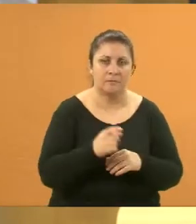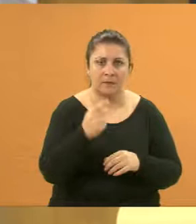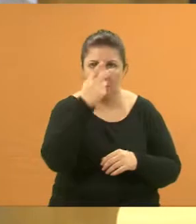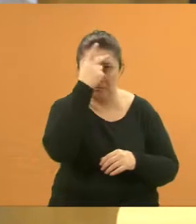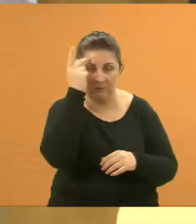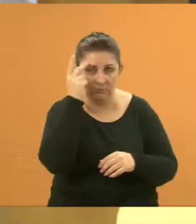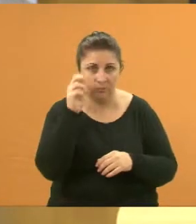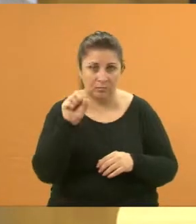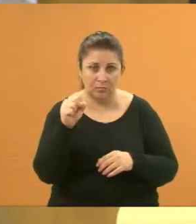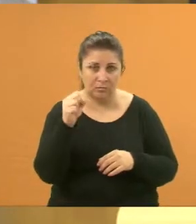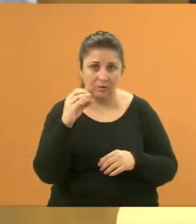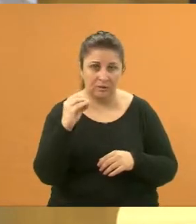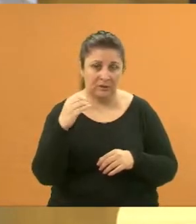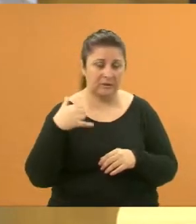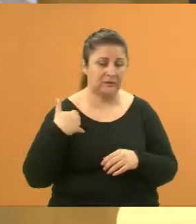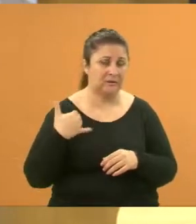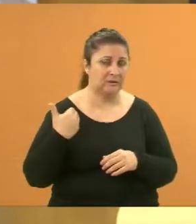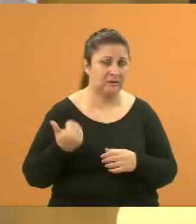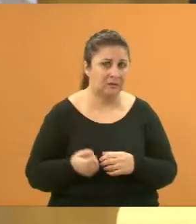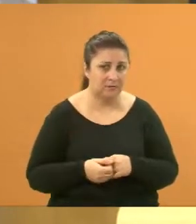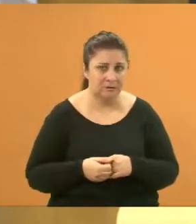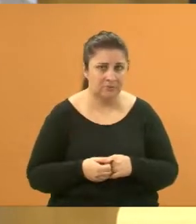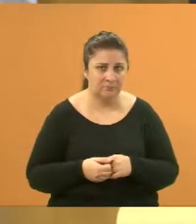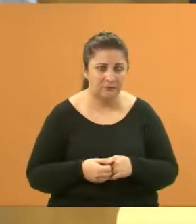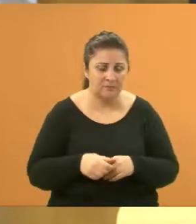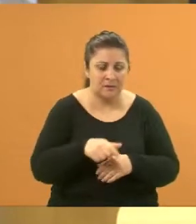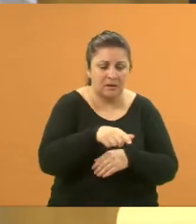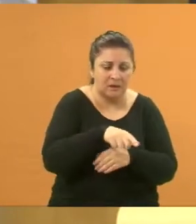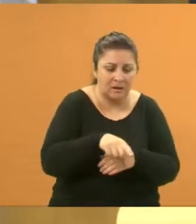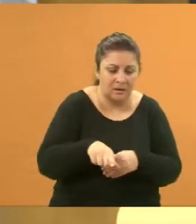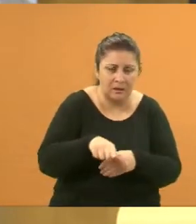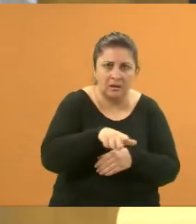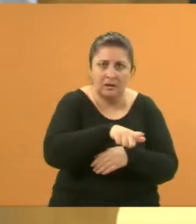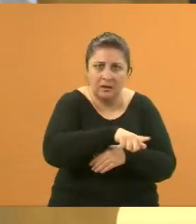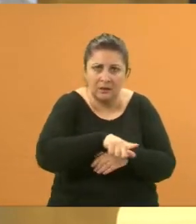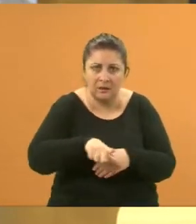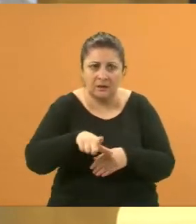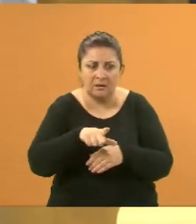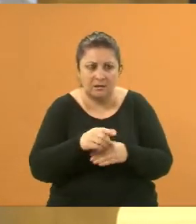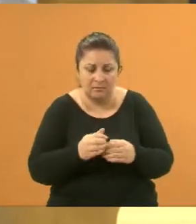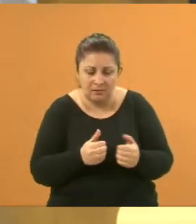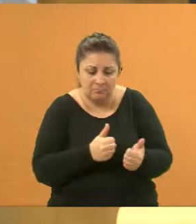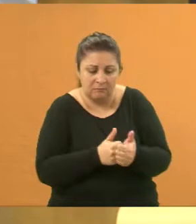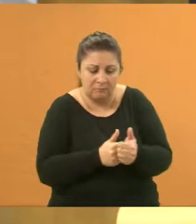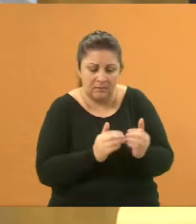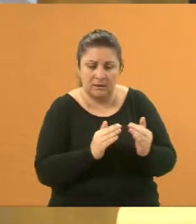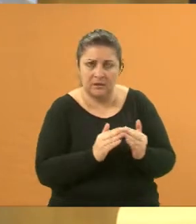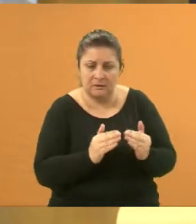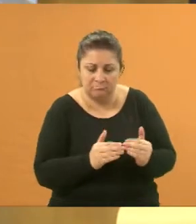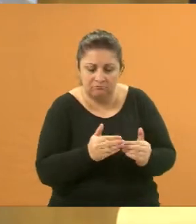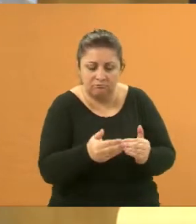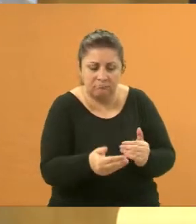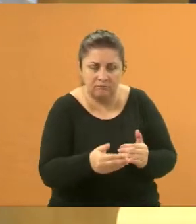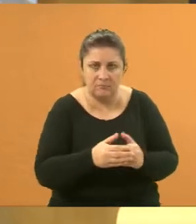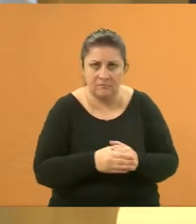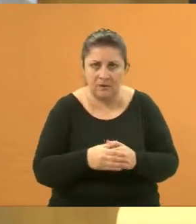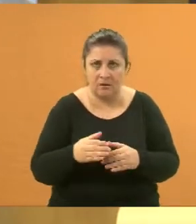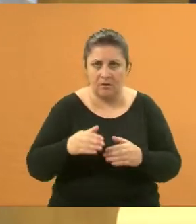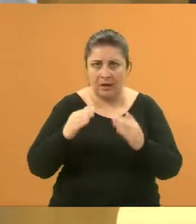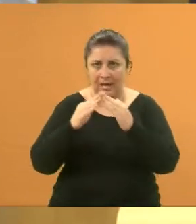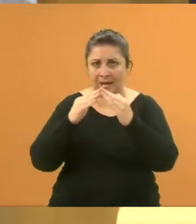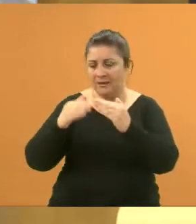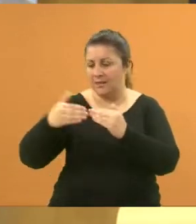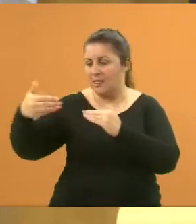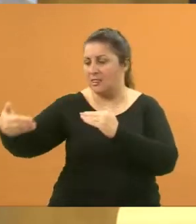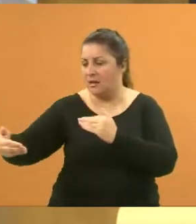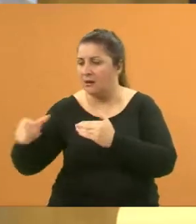de quase 80 anos de idade faz a limpeza na área que fica próxima à casa dela, que os fundos dá para o córrego